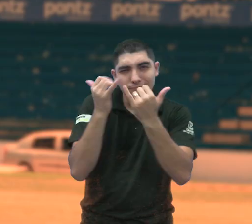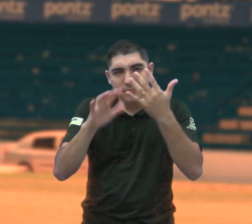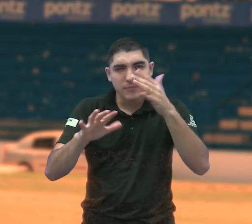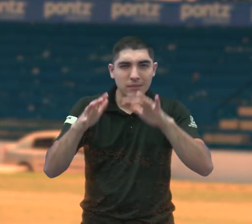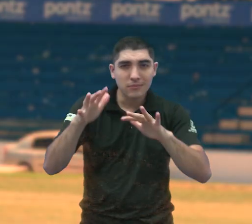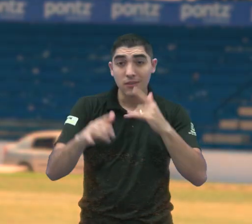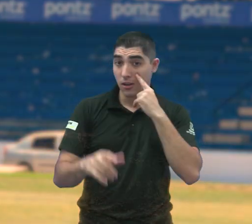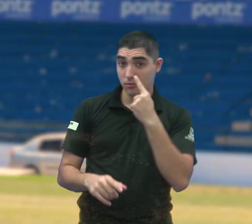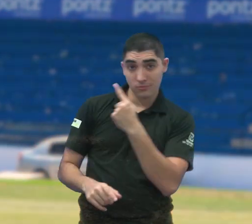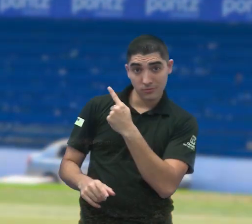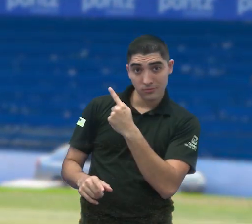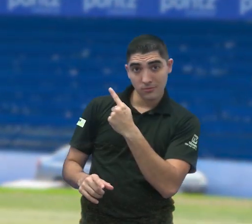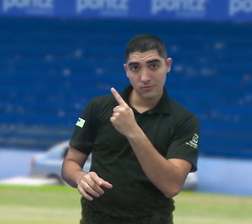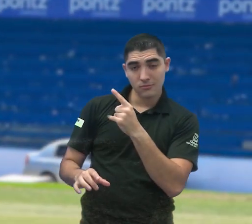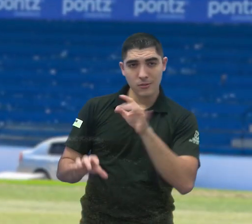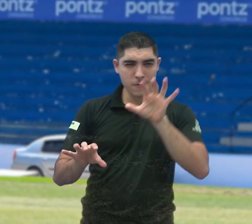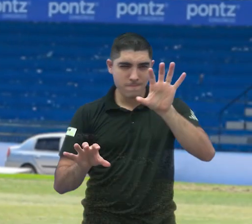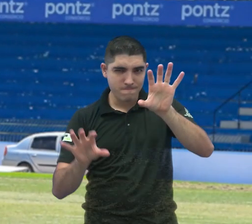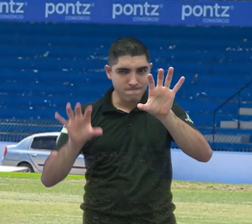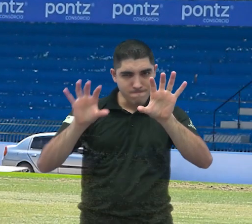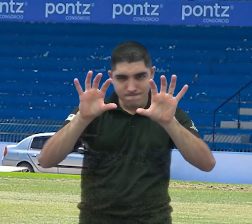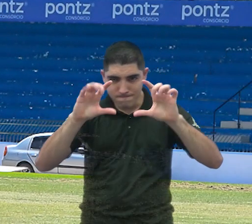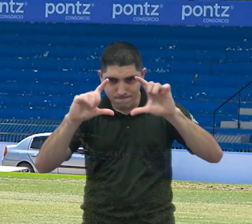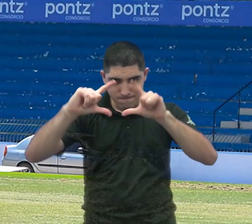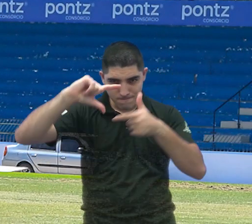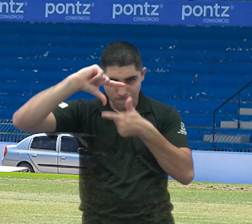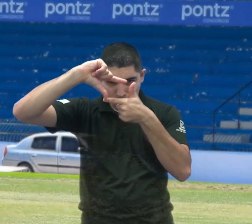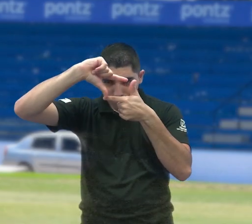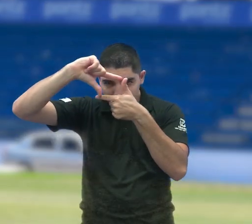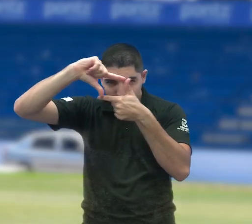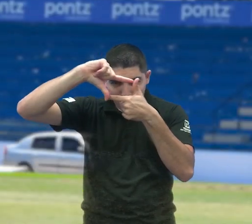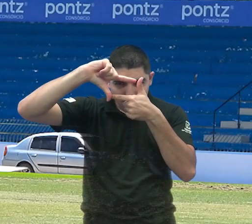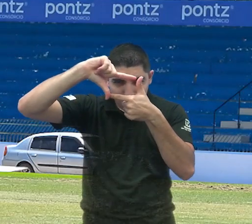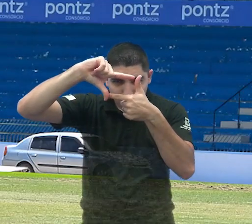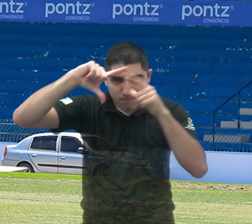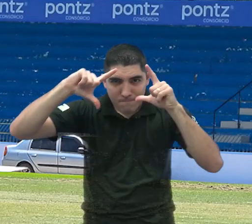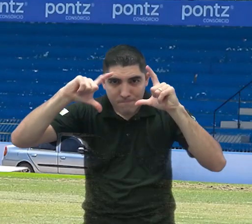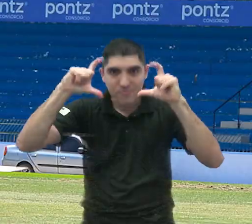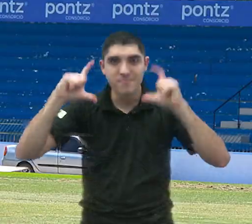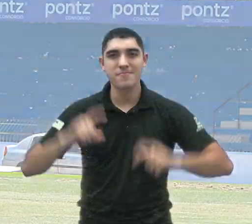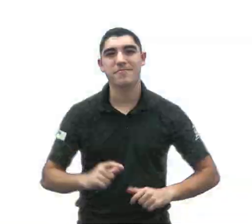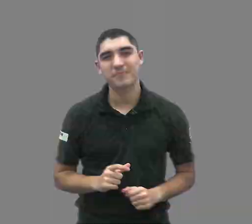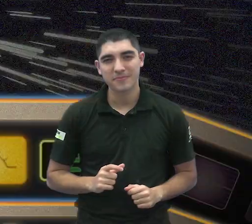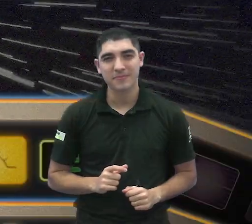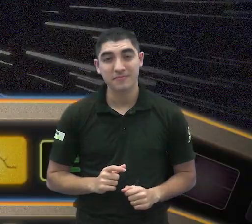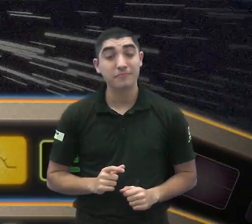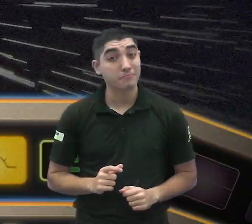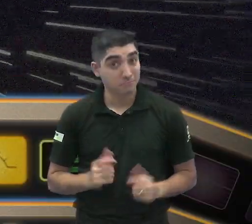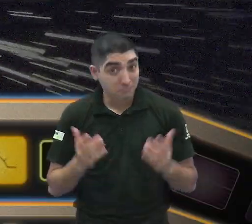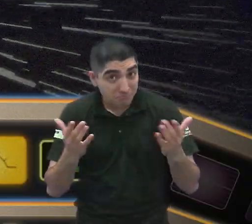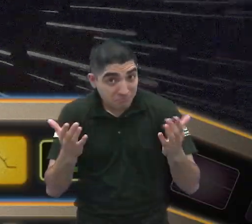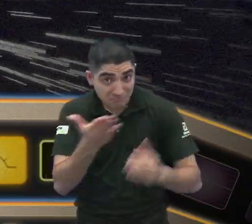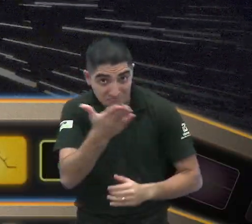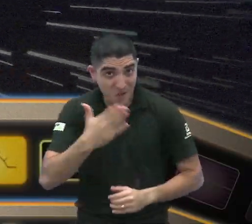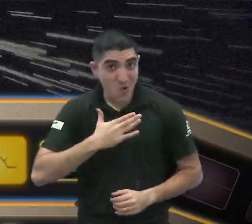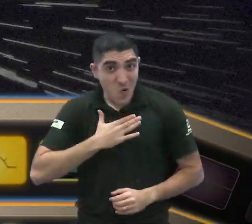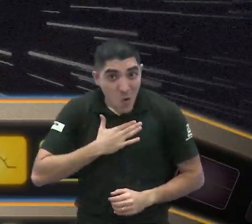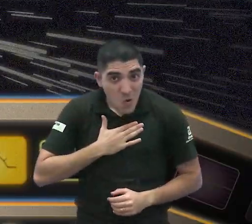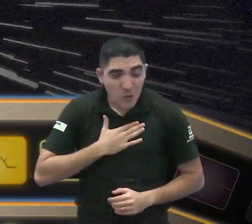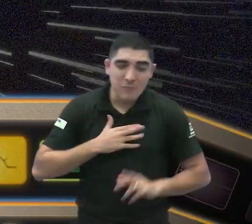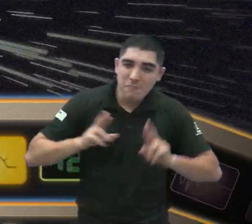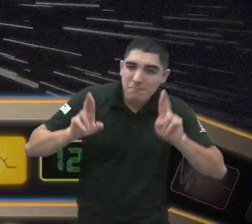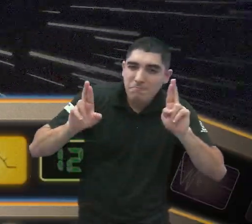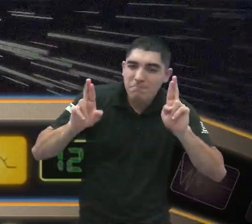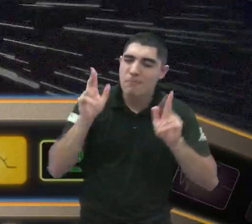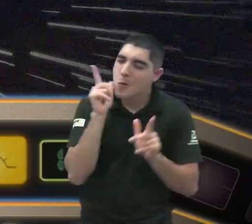imagem antiga e me posicionei, enquadrei, foquei bem e disparei. E aí, curtiu?